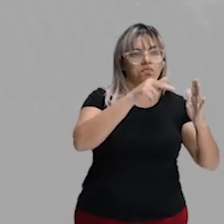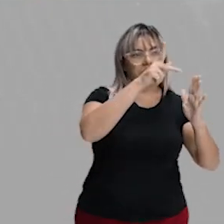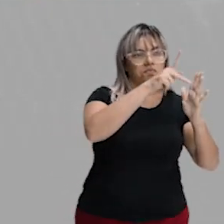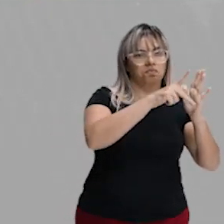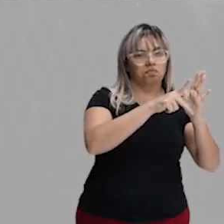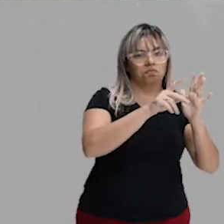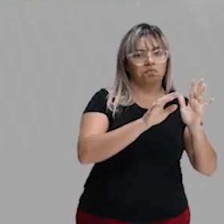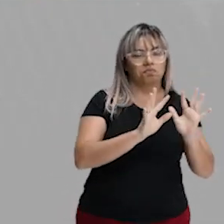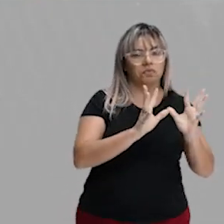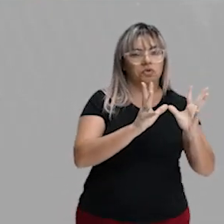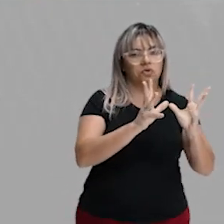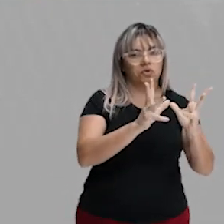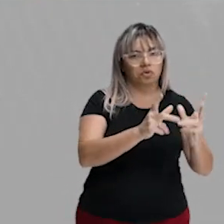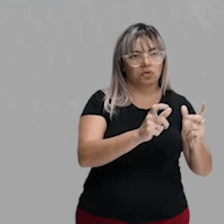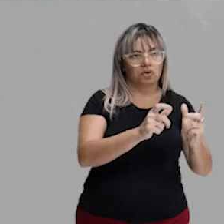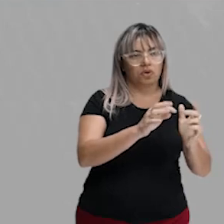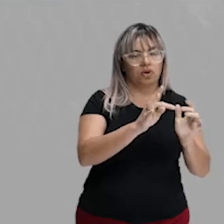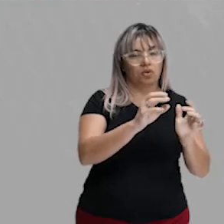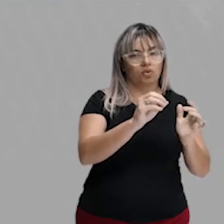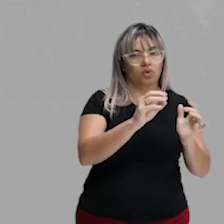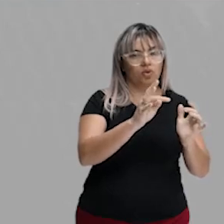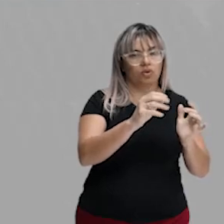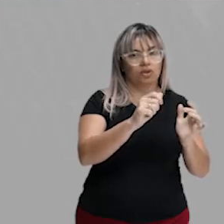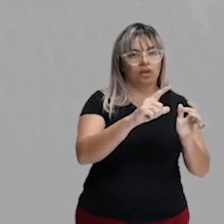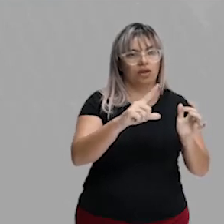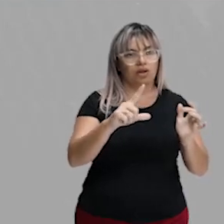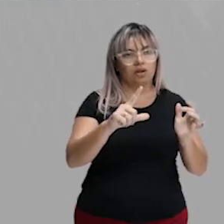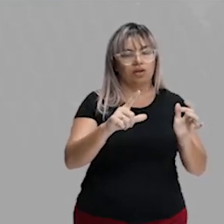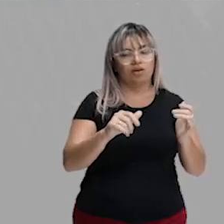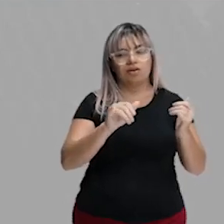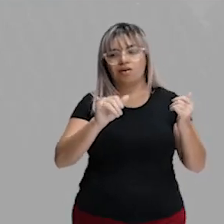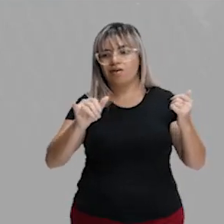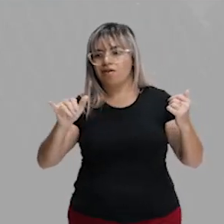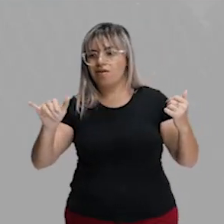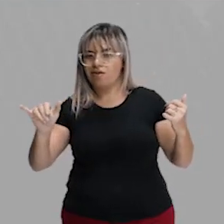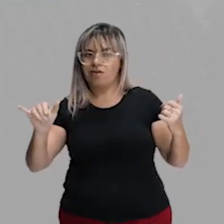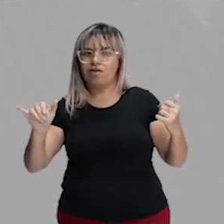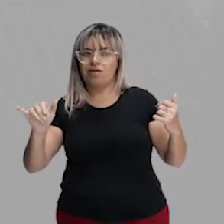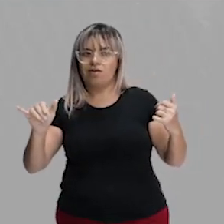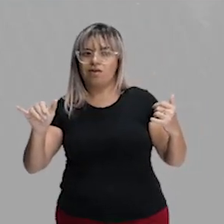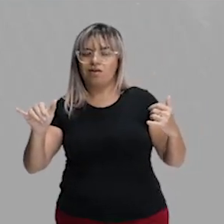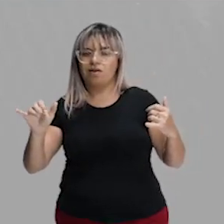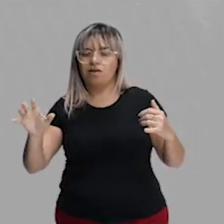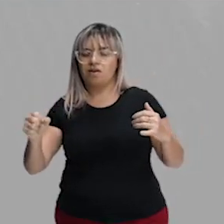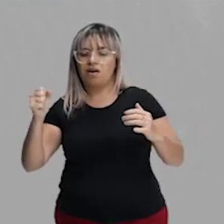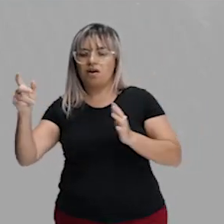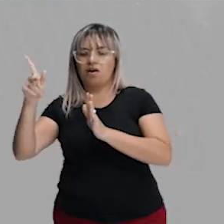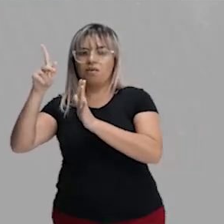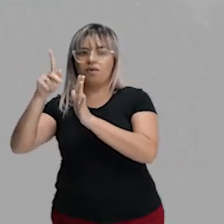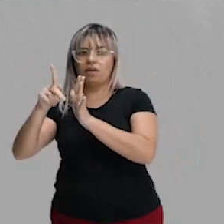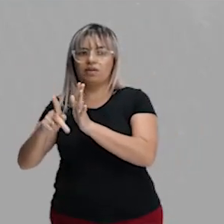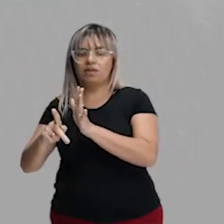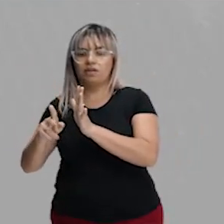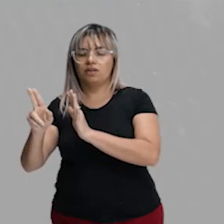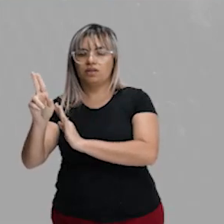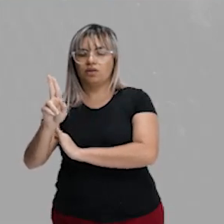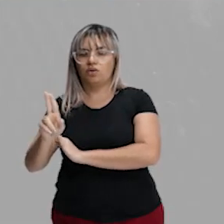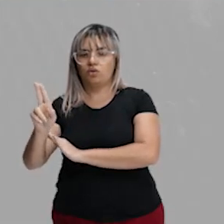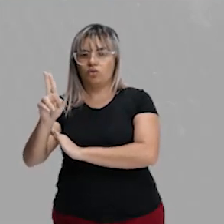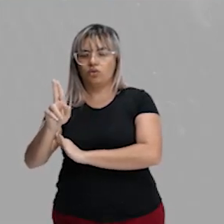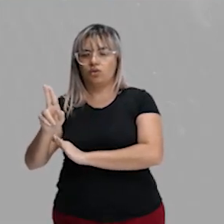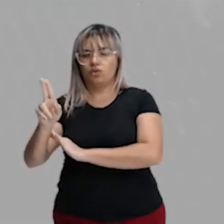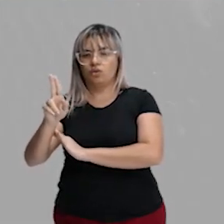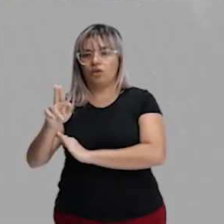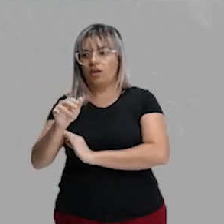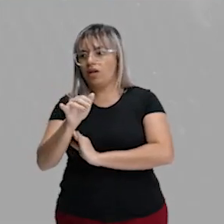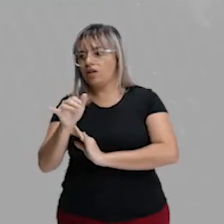Potência total e a potência útil. Pronto. Essa é a que sai para o